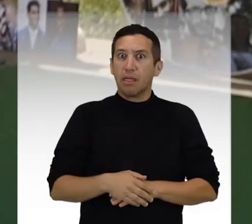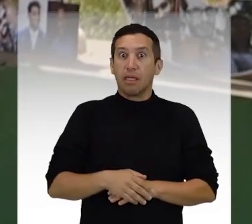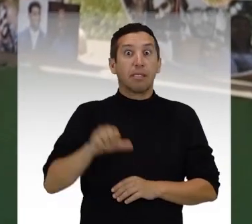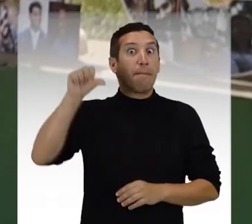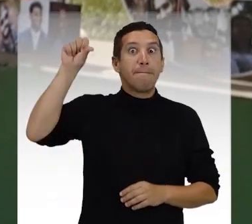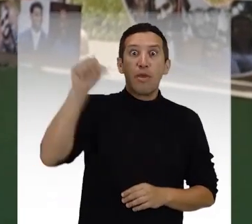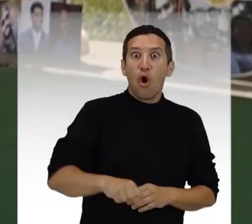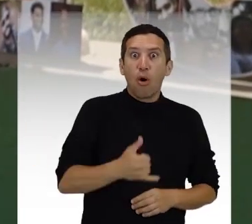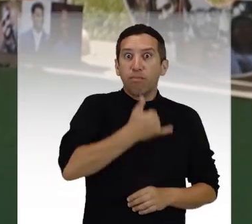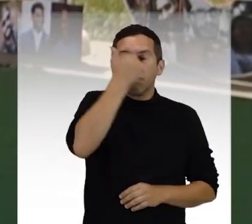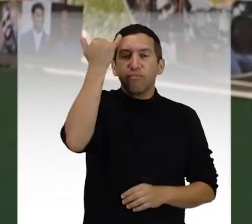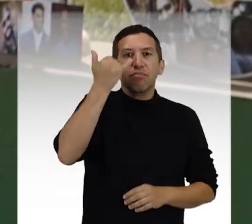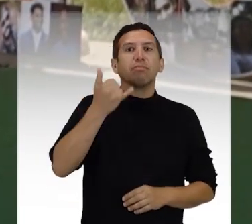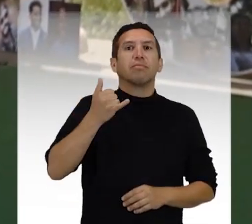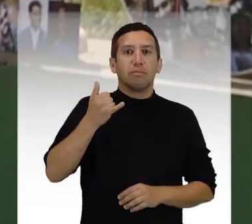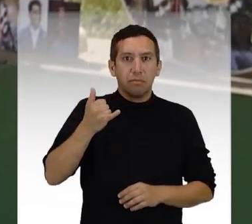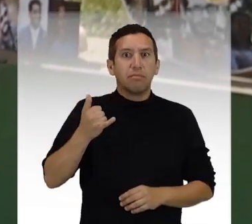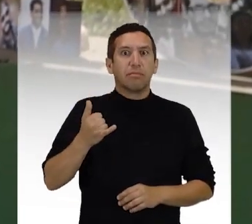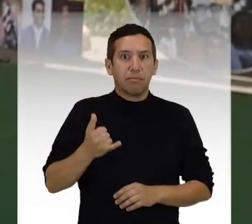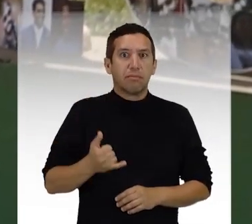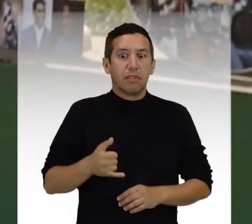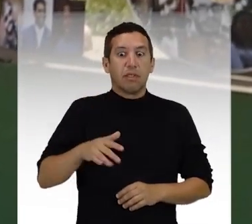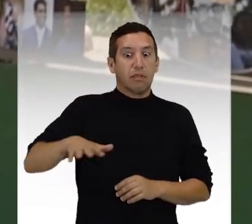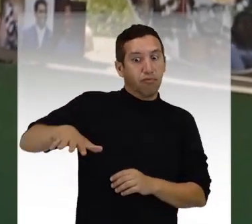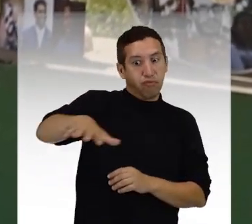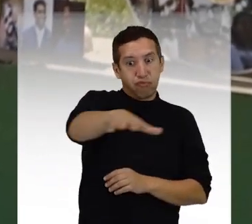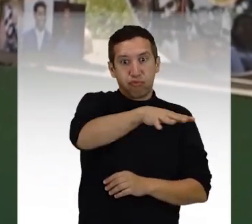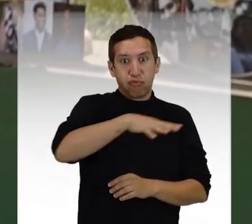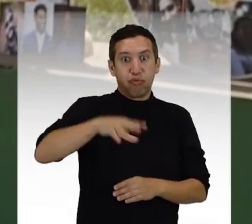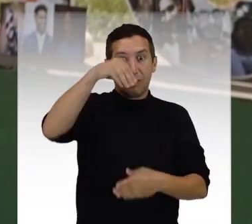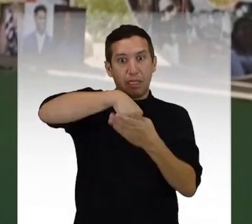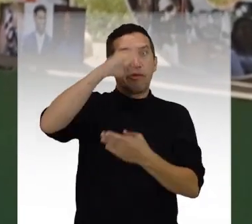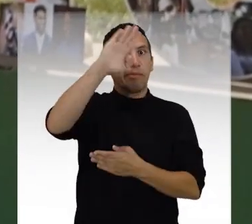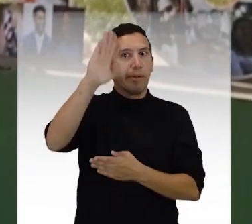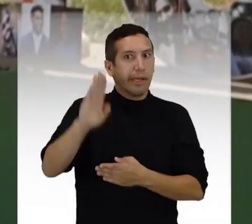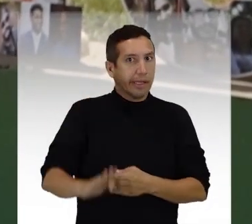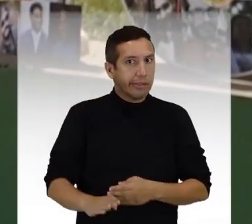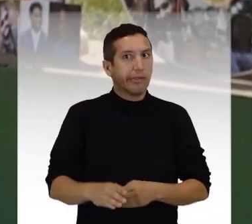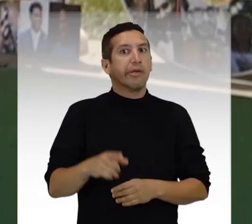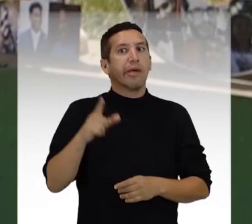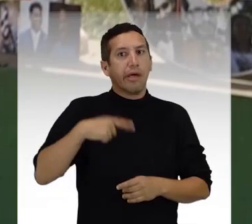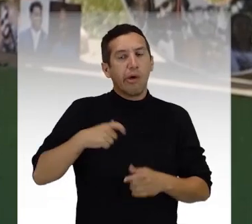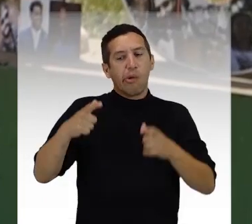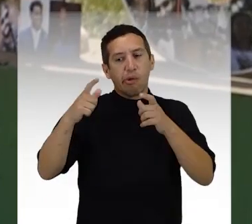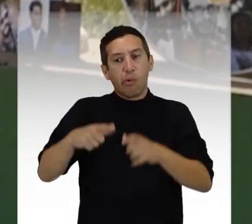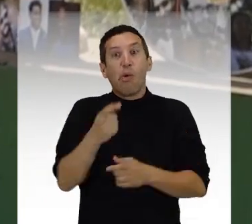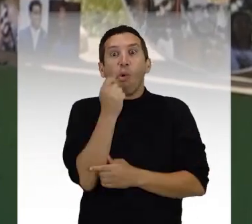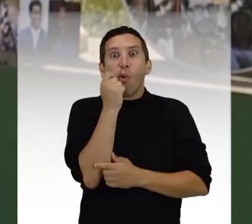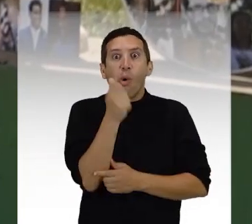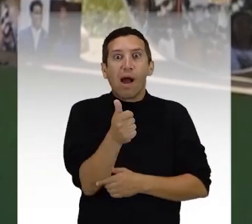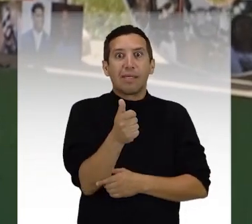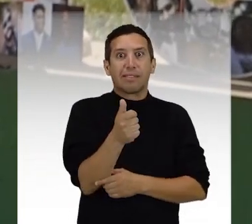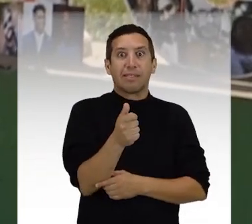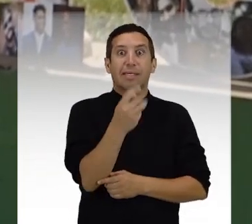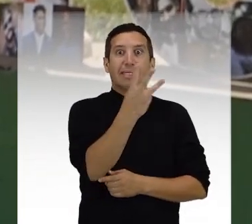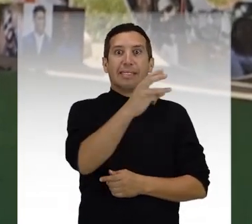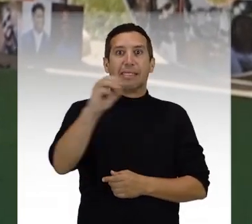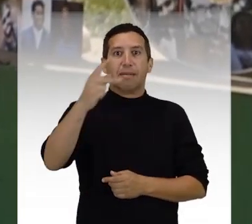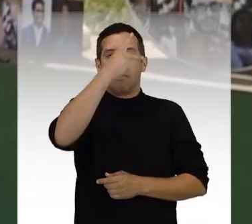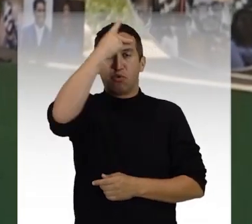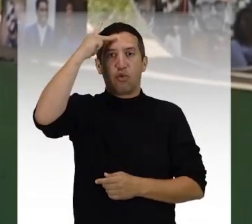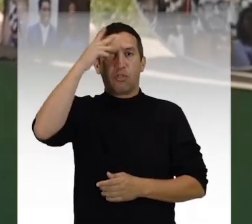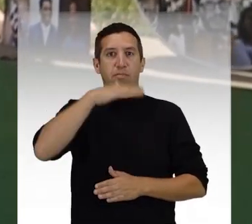mapa das maiores tragédias trabalhistas do mundo e a maior do Brasil. O rompimento da mina do Córrego do Feijão matou